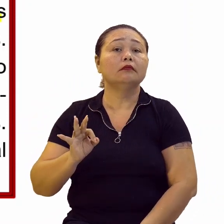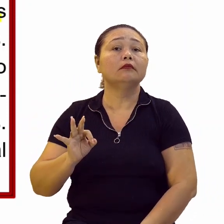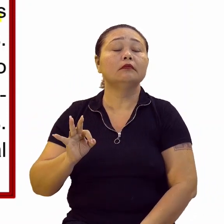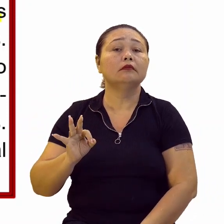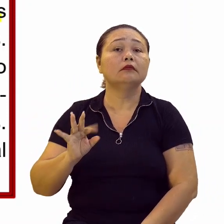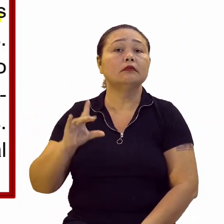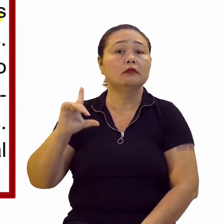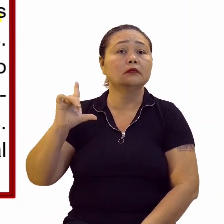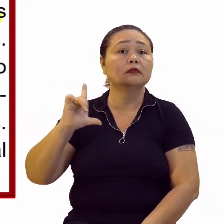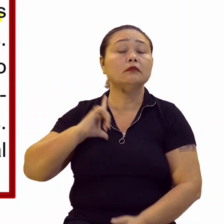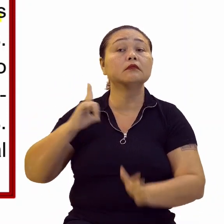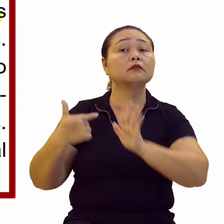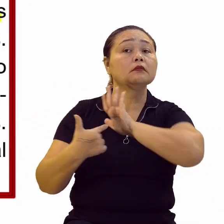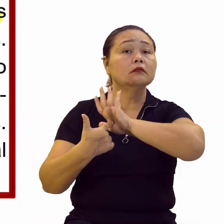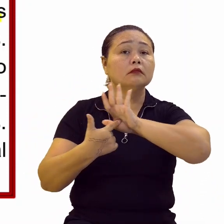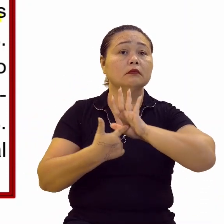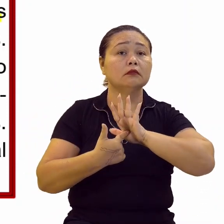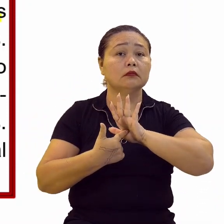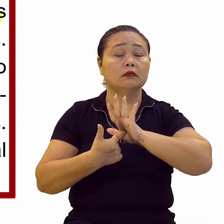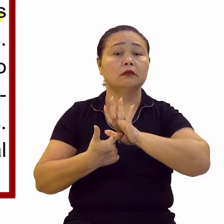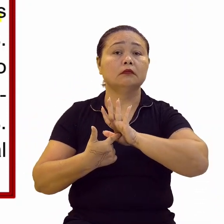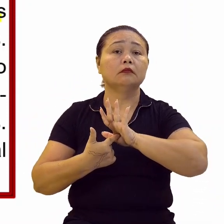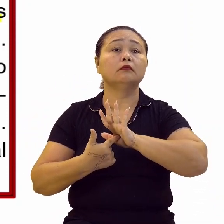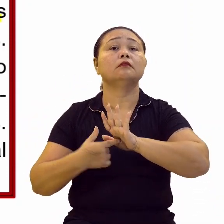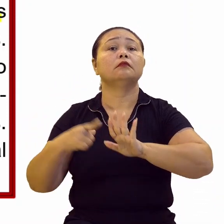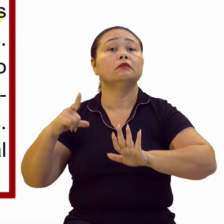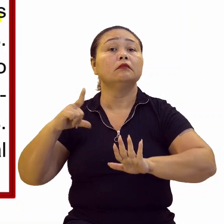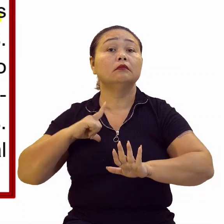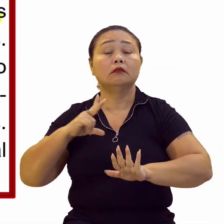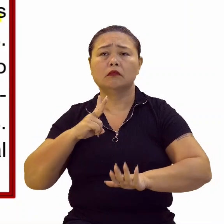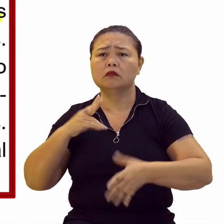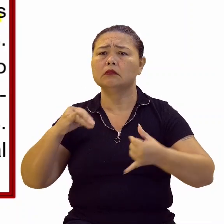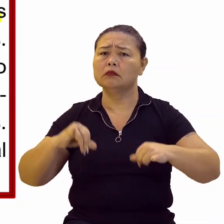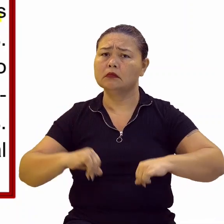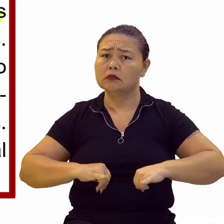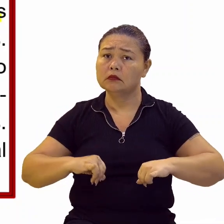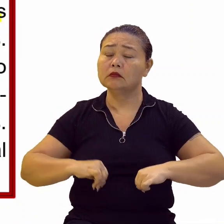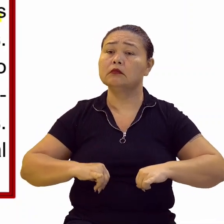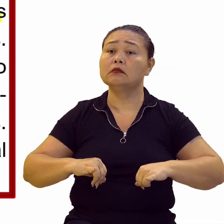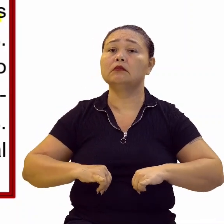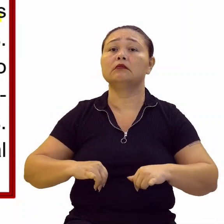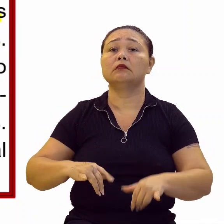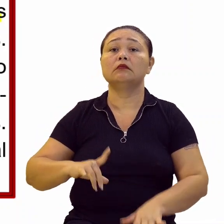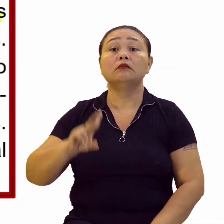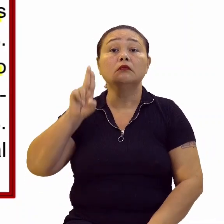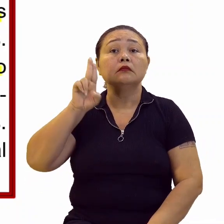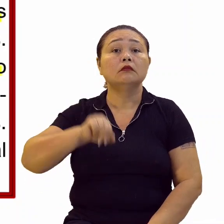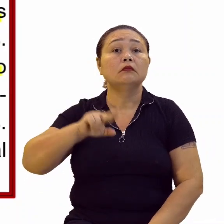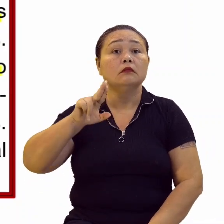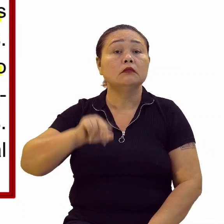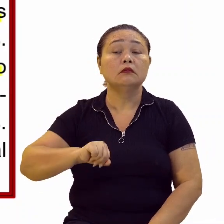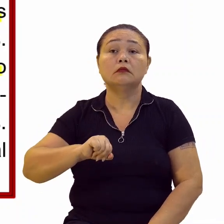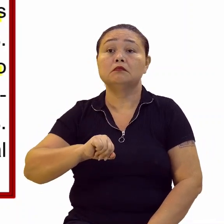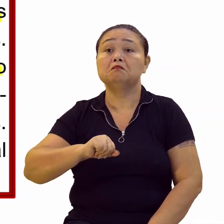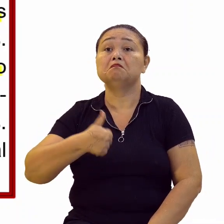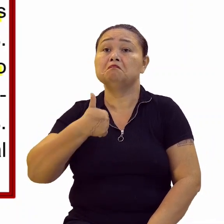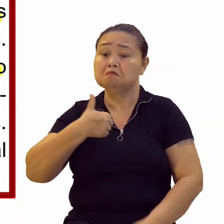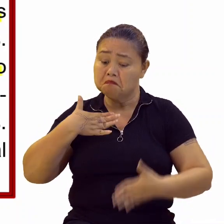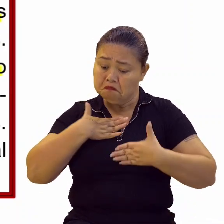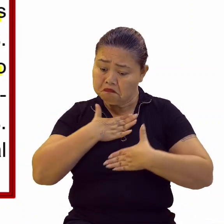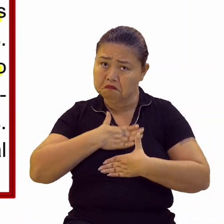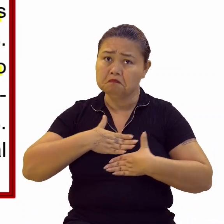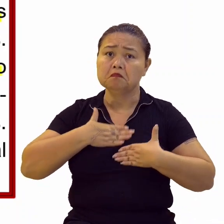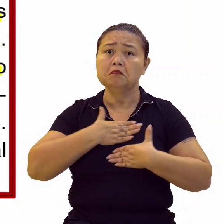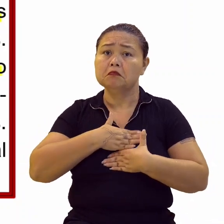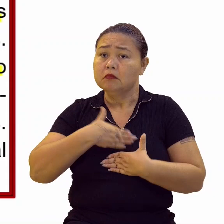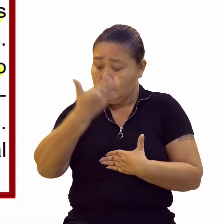essas pessoas apresentam aí? Quais são os prejuízos? Ela tem um intenso sofrimento, gente, pois nunca estão satisfeitos